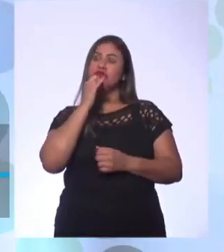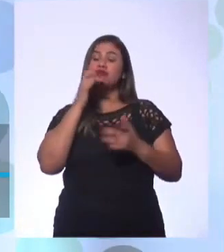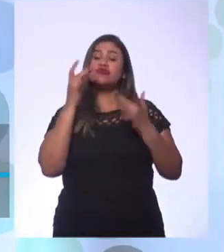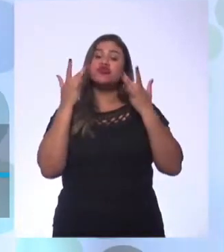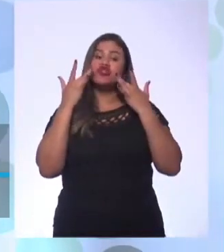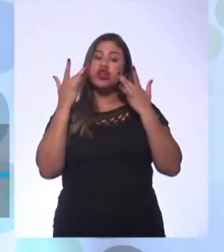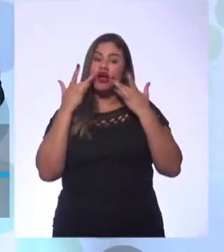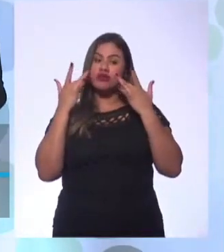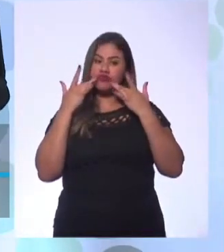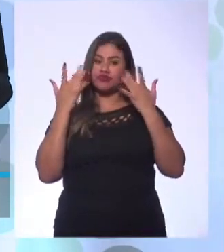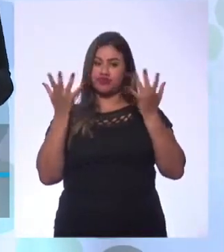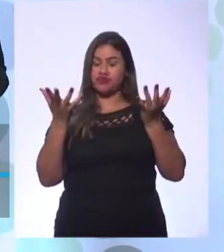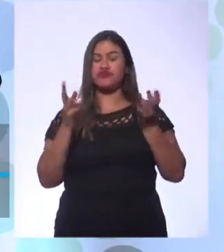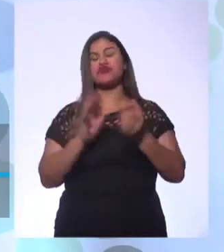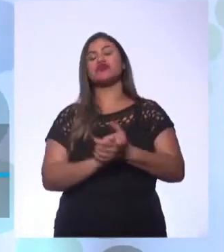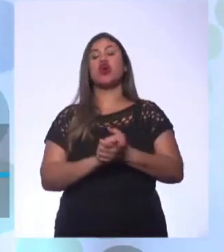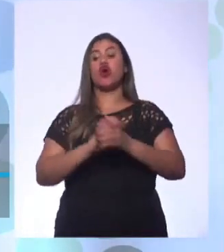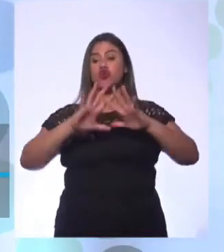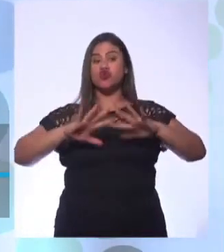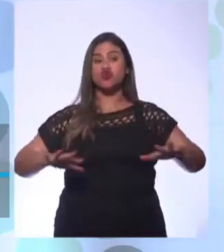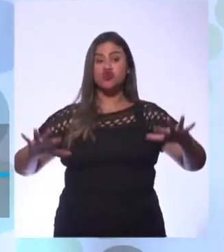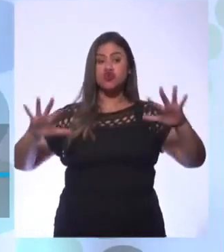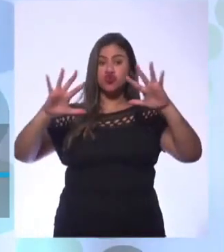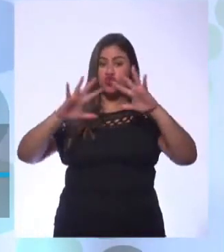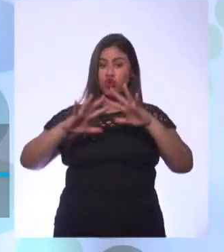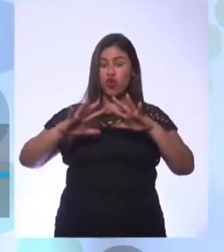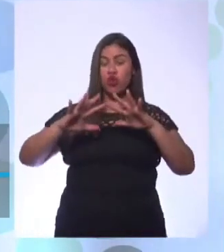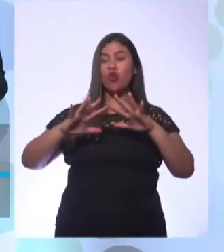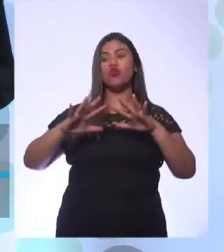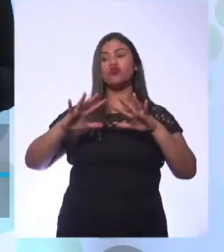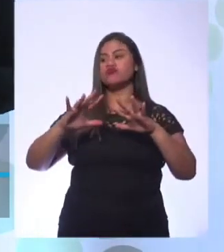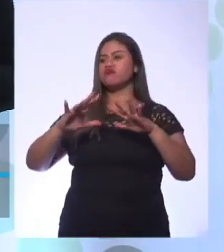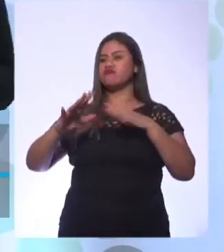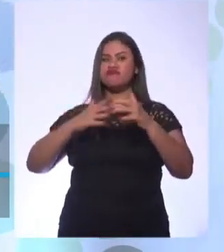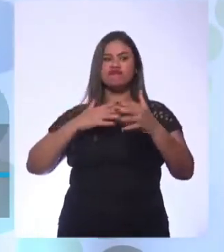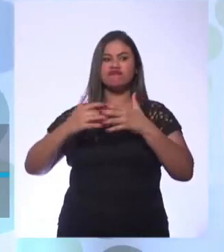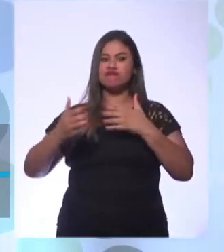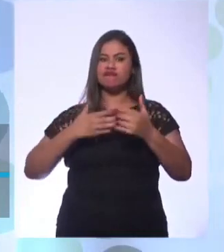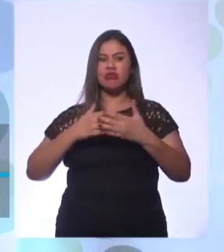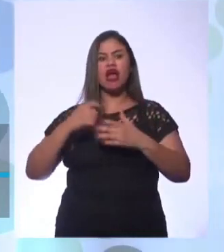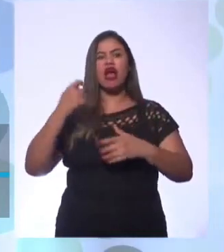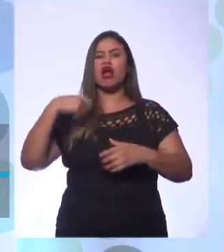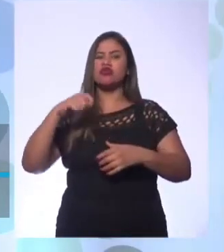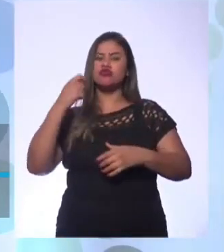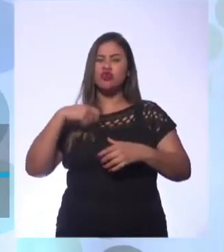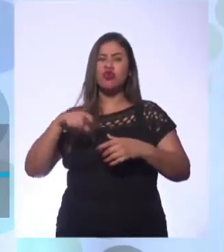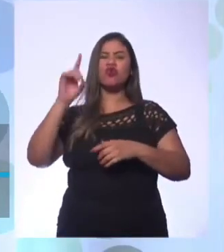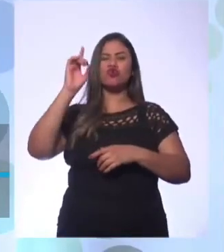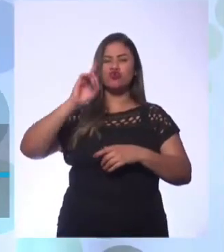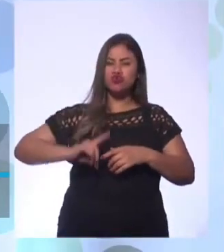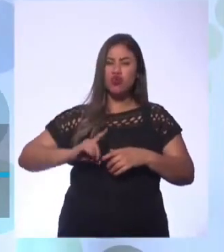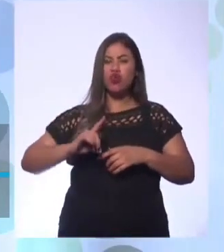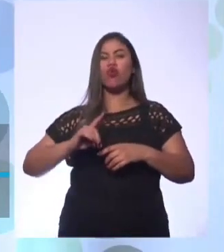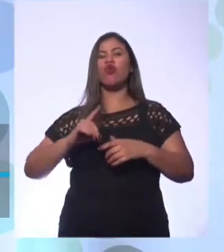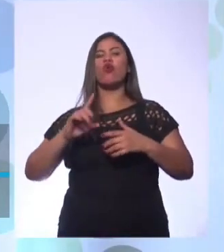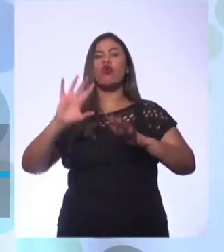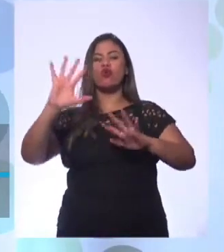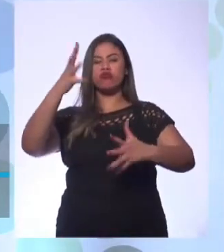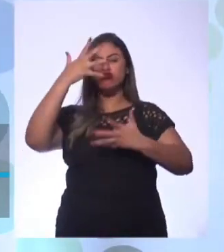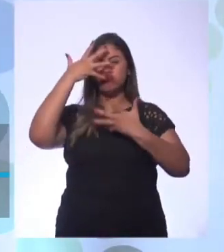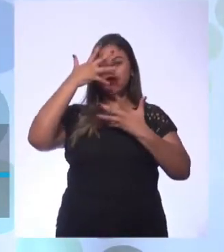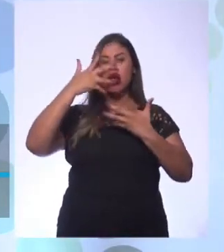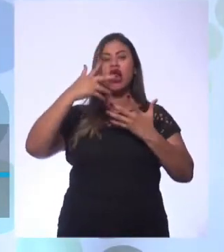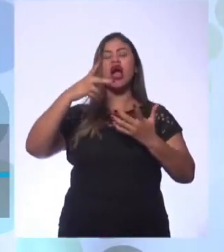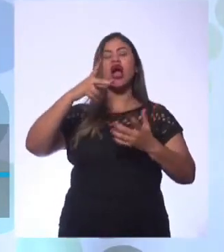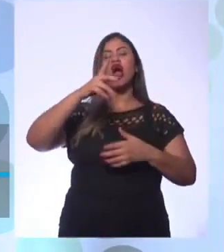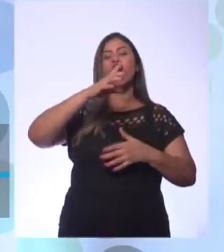exemplo. Dentro desse coletivo, todos os participantes, sem exceção, desde atores até diretor, até encenador, até o